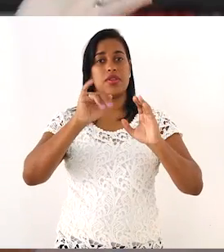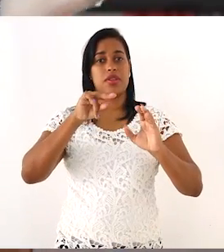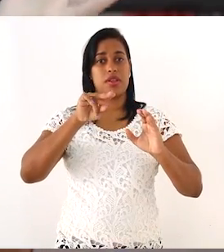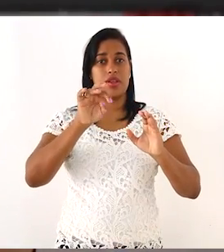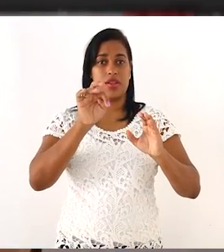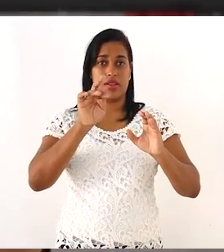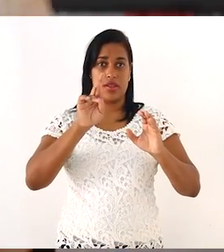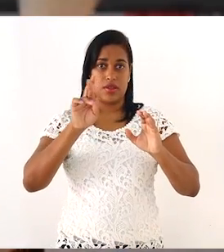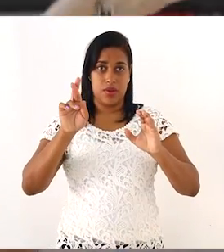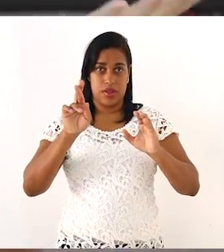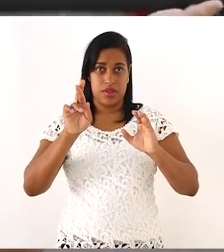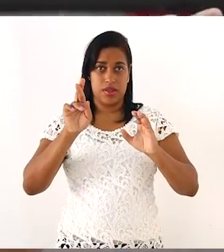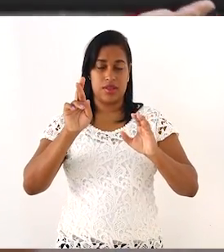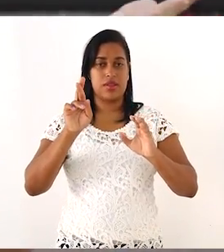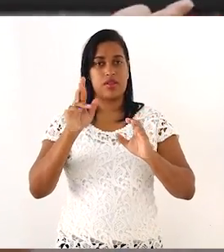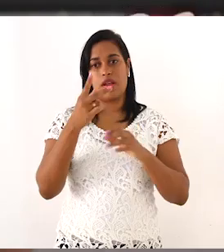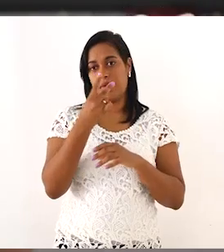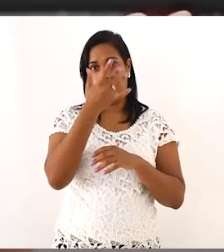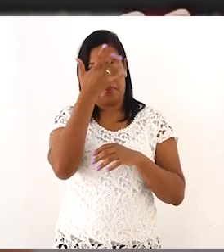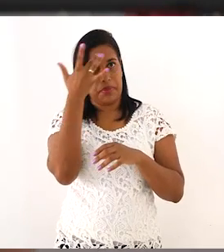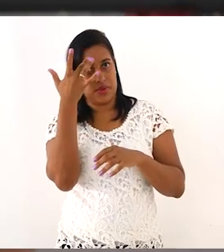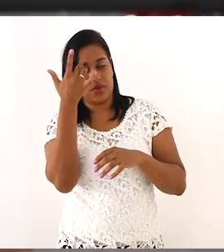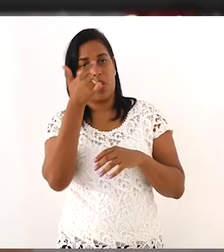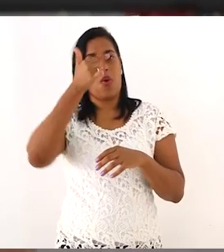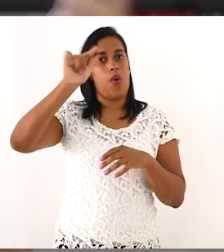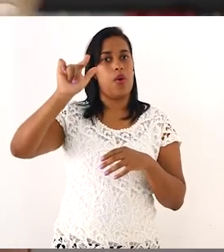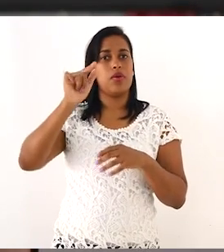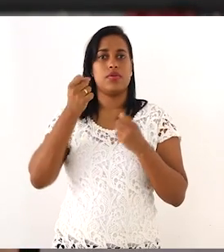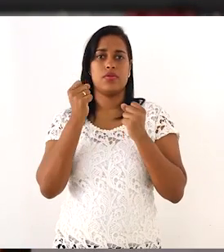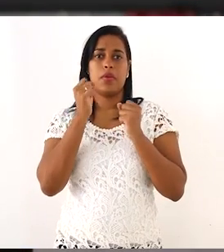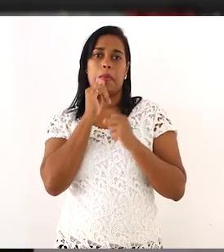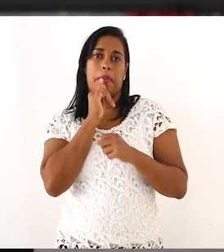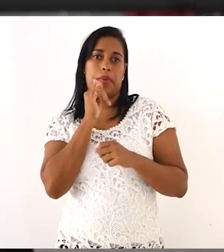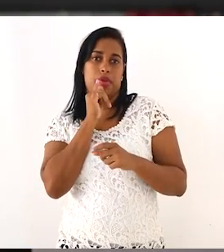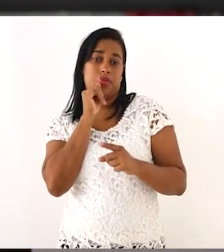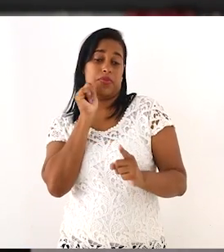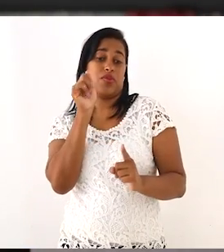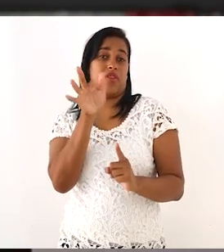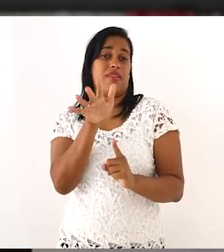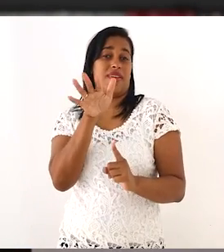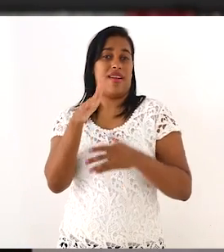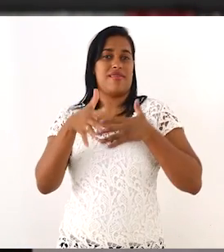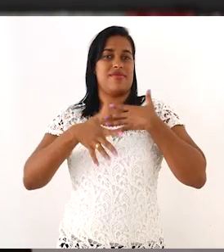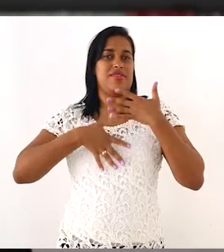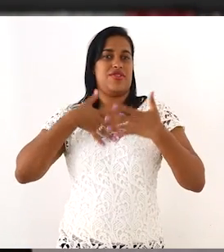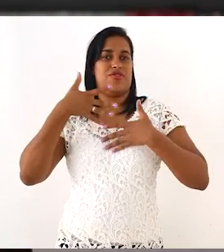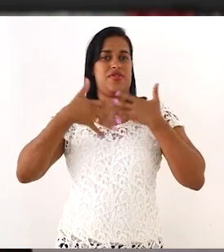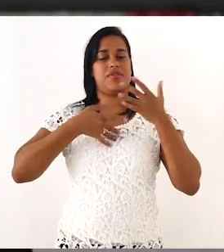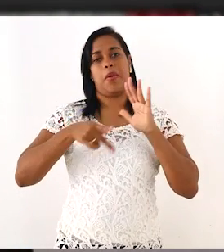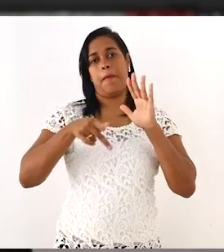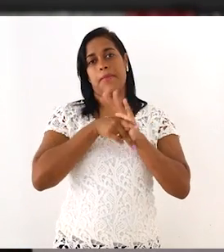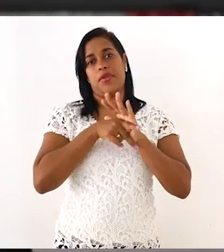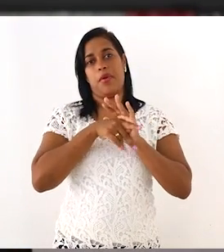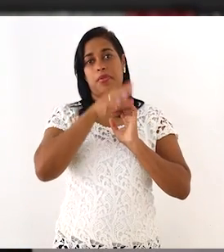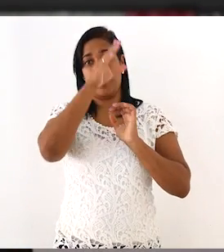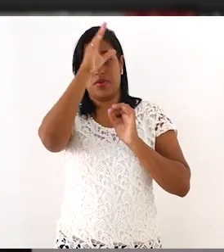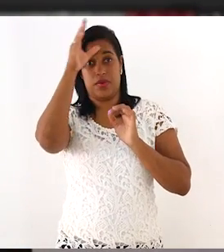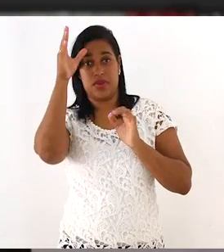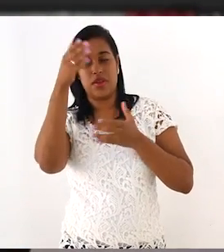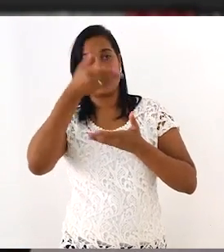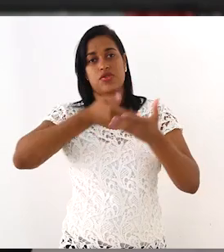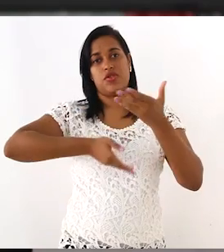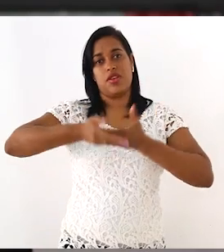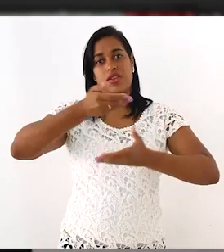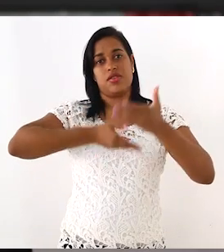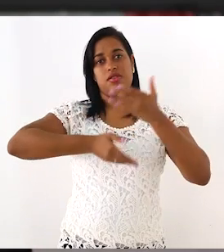interpessoal dele, indivíduo, com o outro, ela pode refletir, inclusive, a própria satisfação do indivíduo nos seus